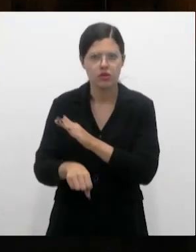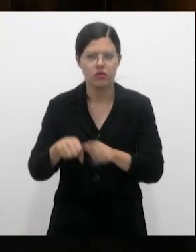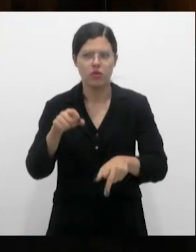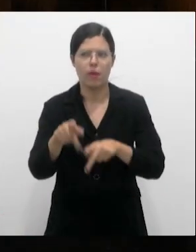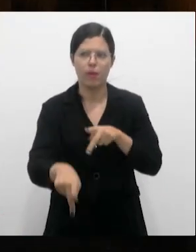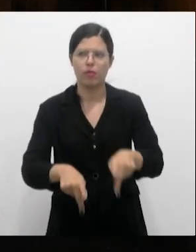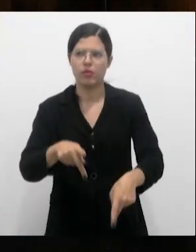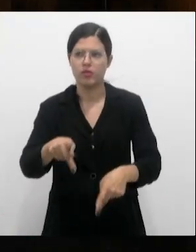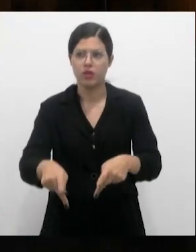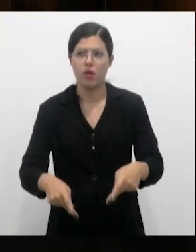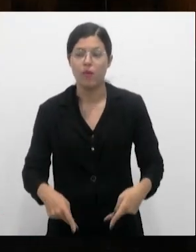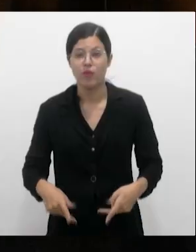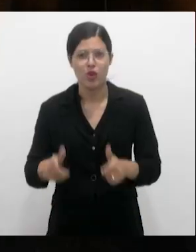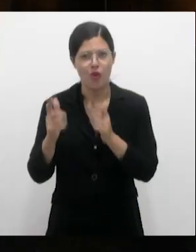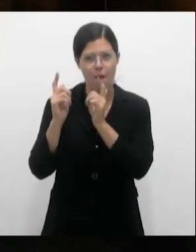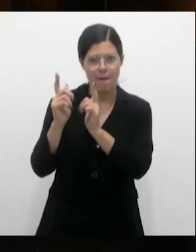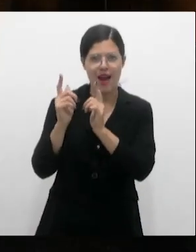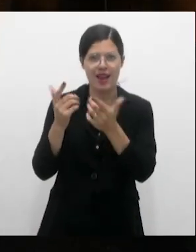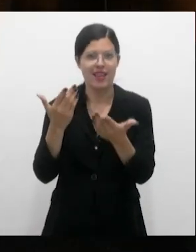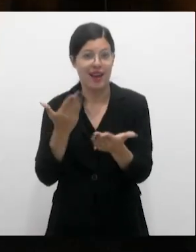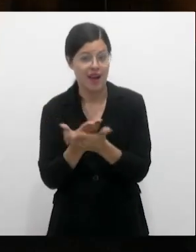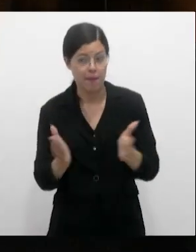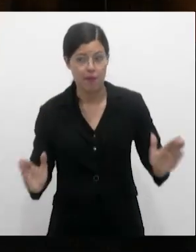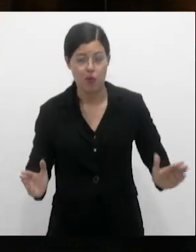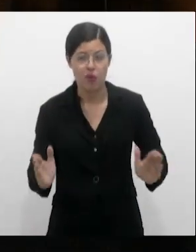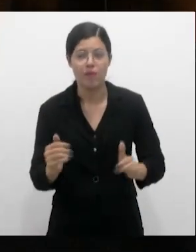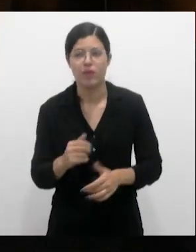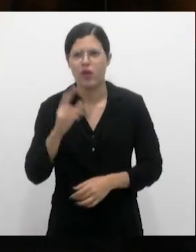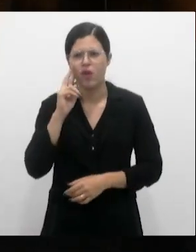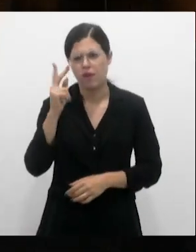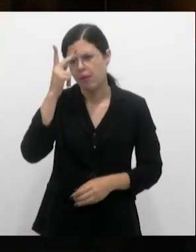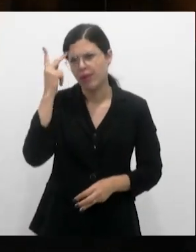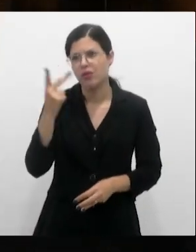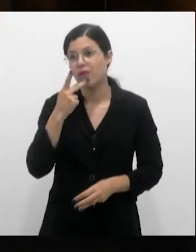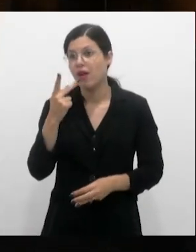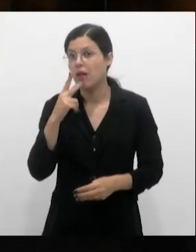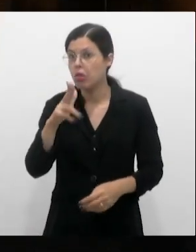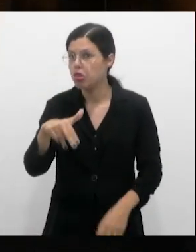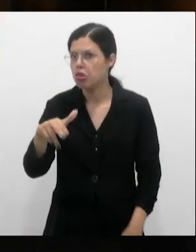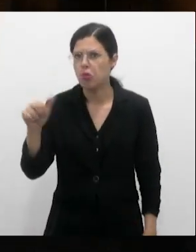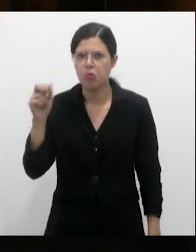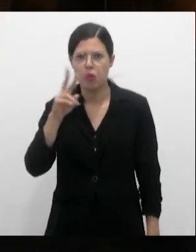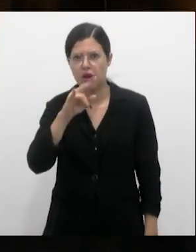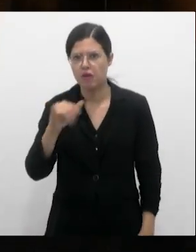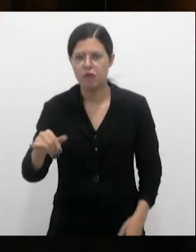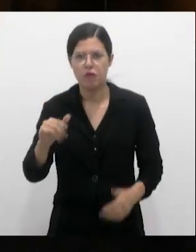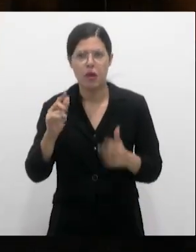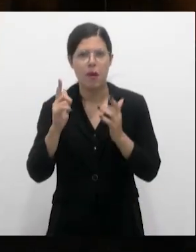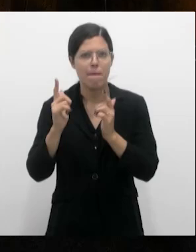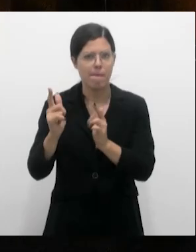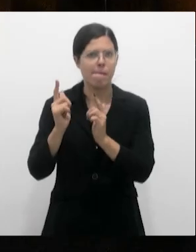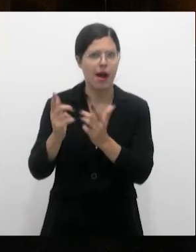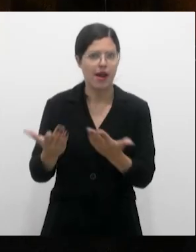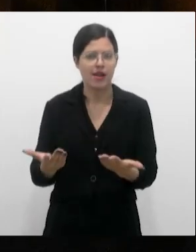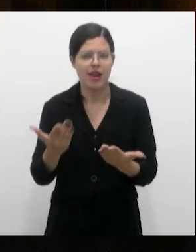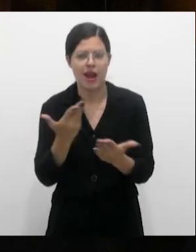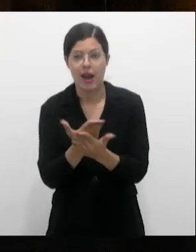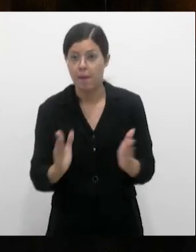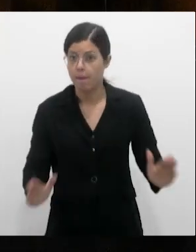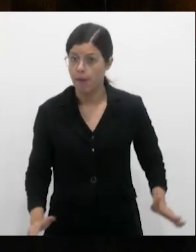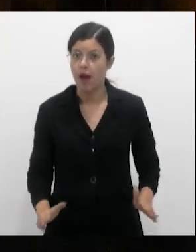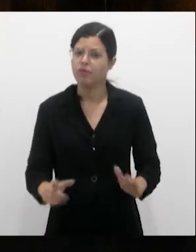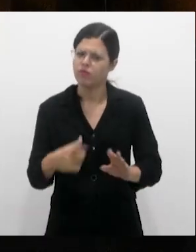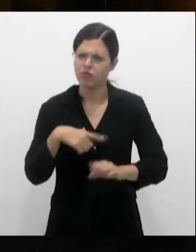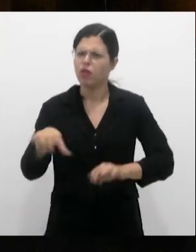população. E o baile acabou. E eu vi pessoas falando, nunca vi esse baile aqui acabar. uma mega estrutura.